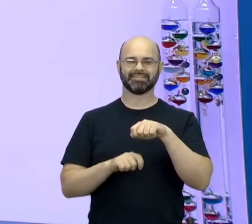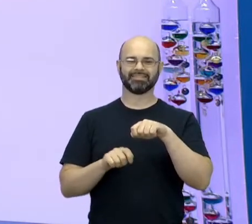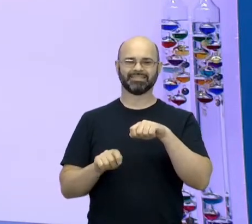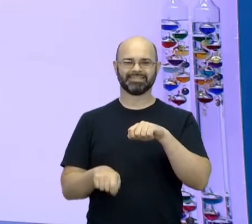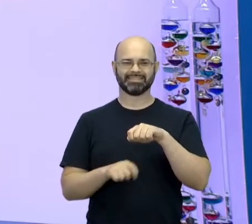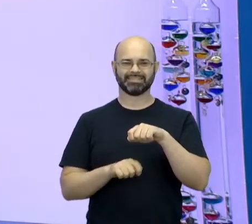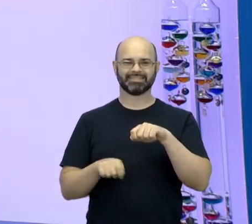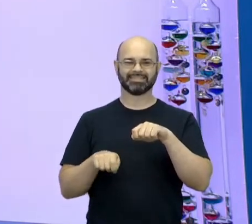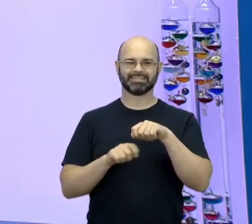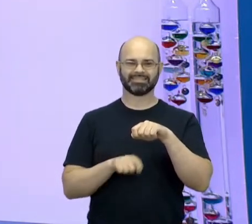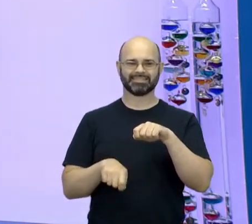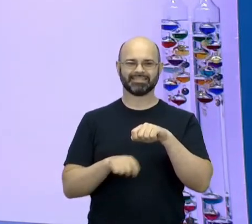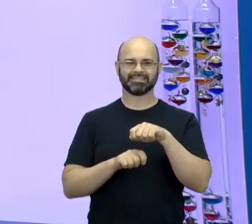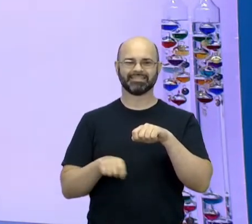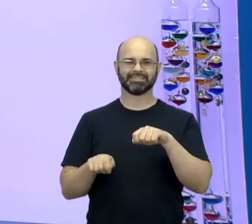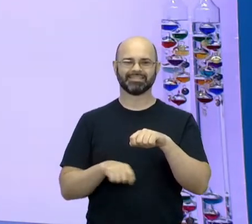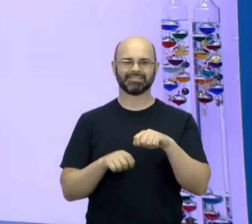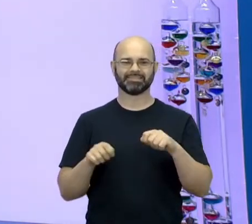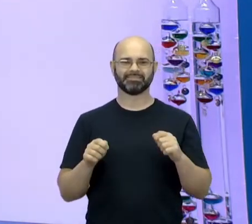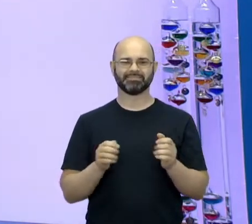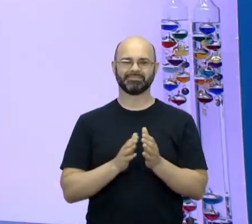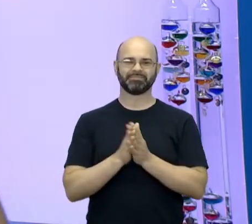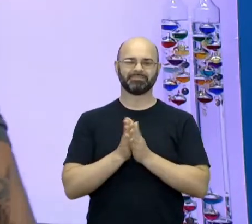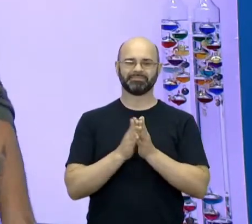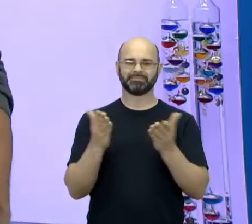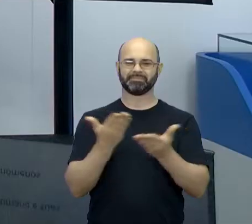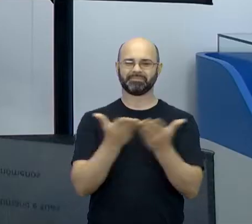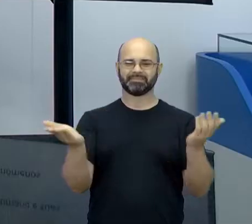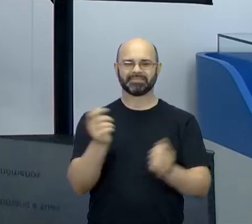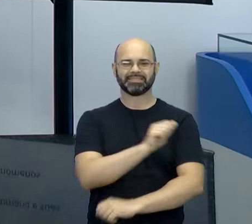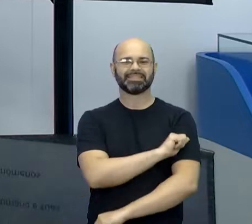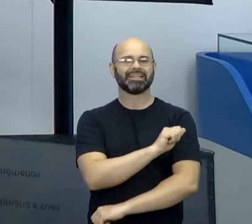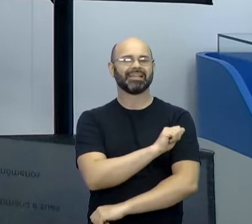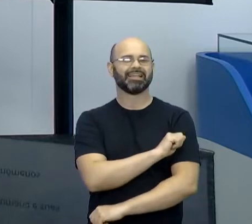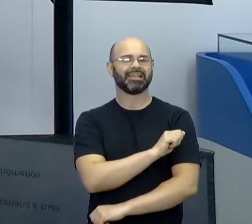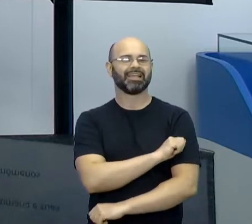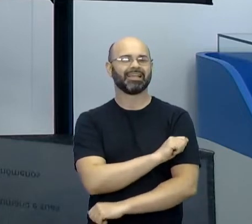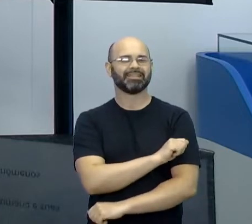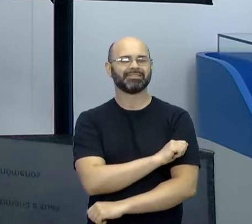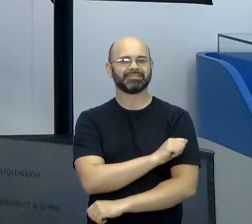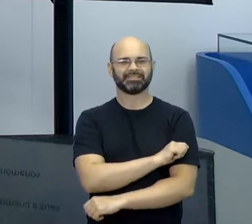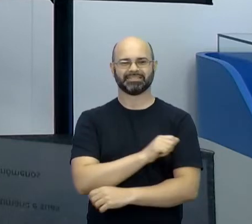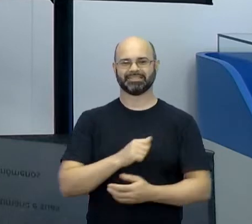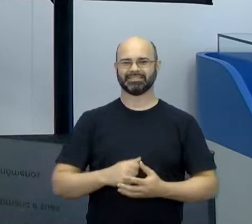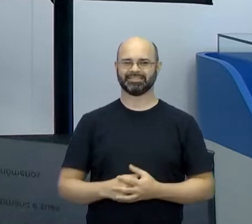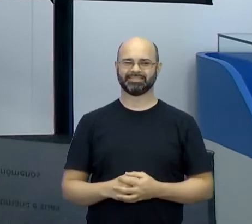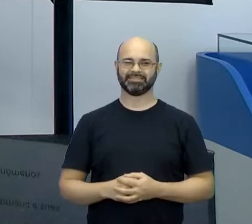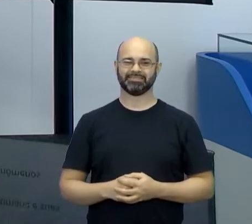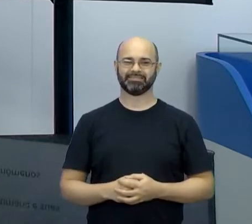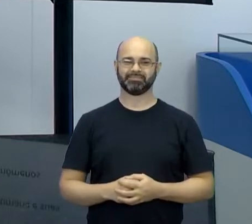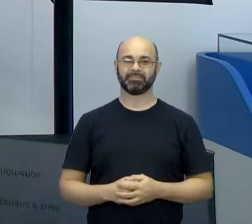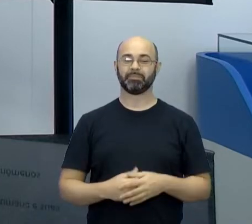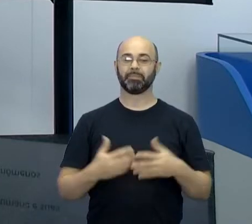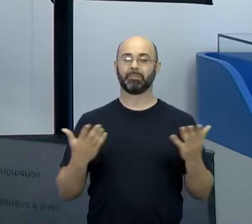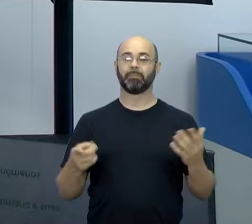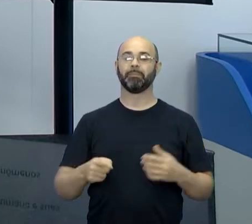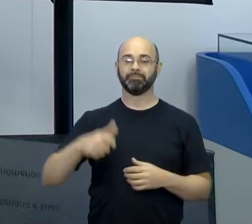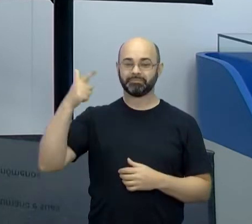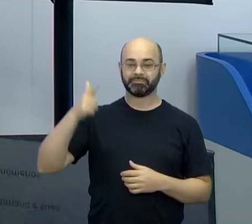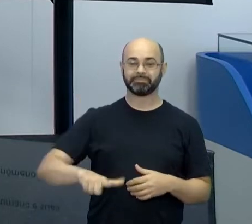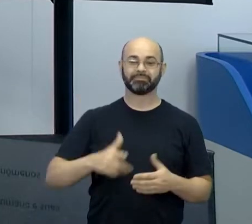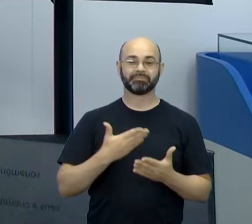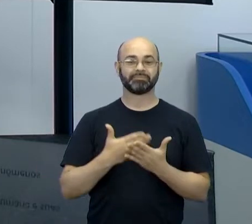Segura, pessoal! Fala, estudantes queridos! Olha aí, mais essa aula,